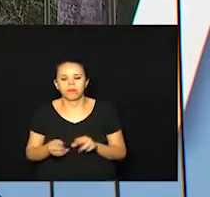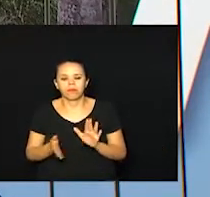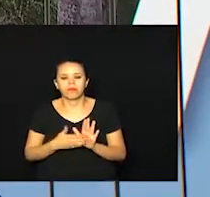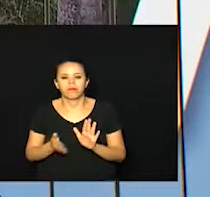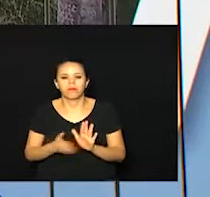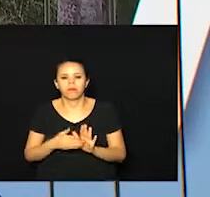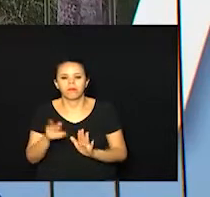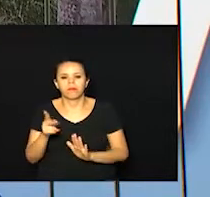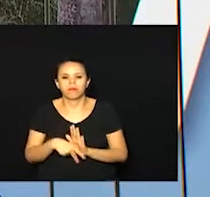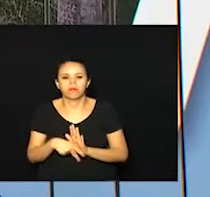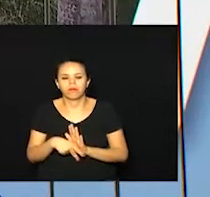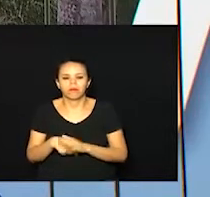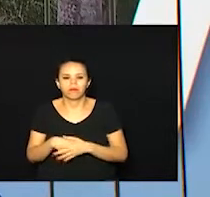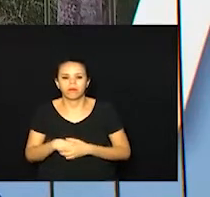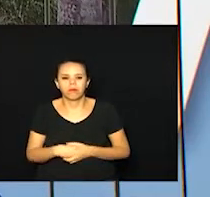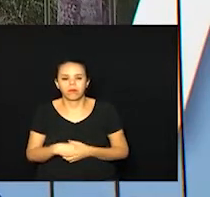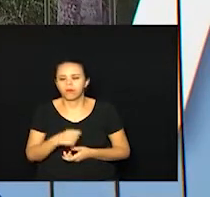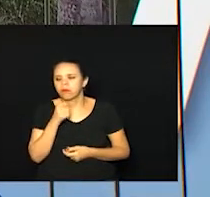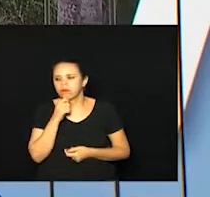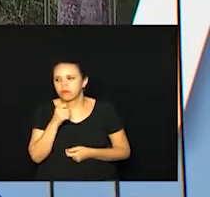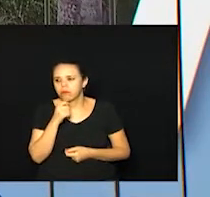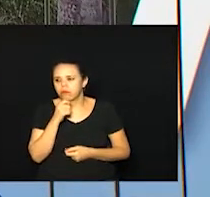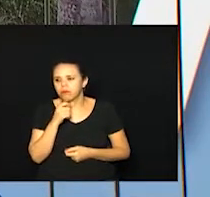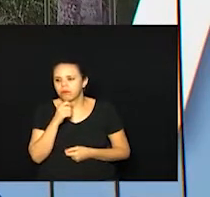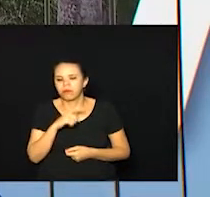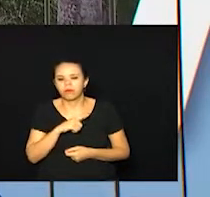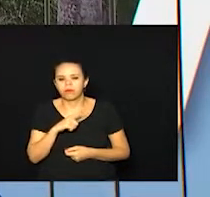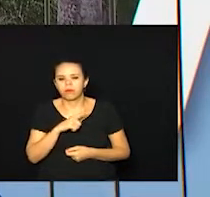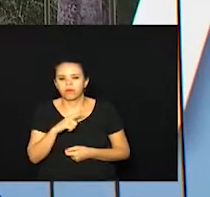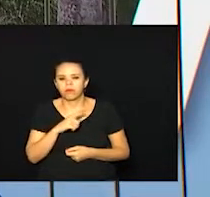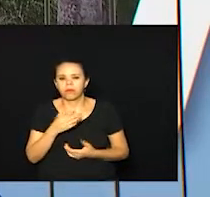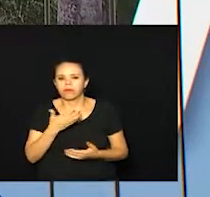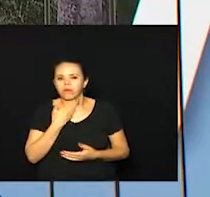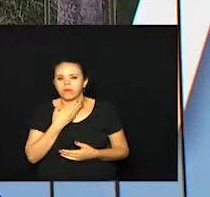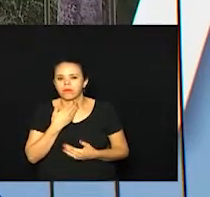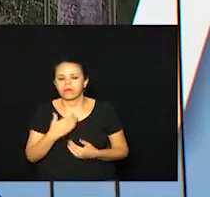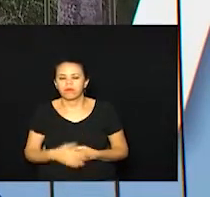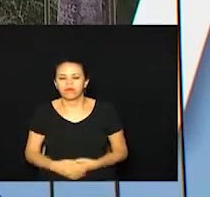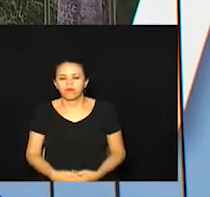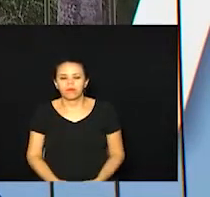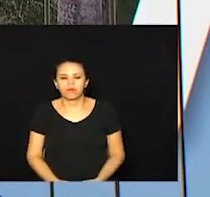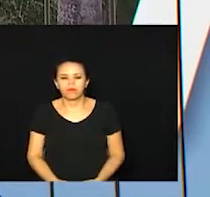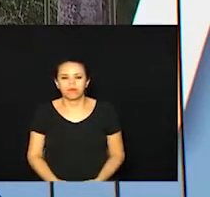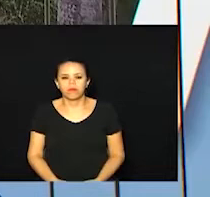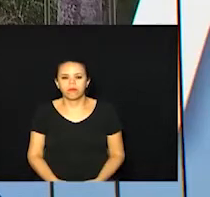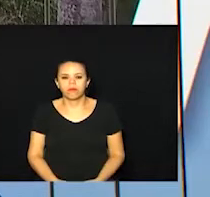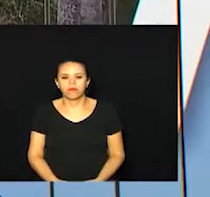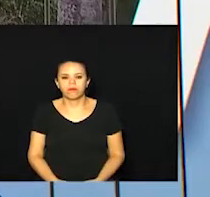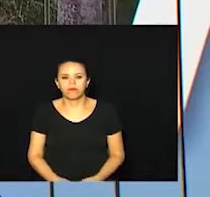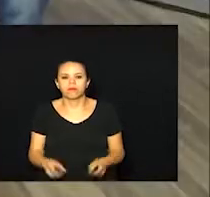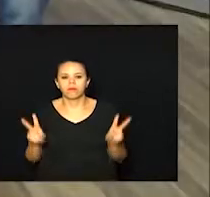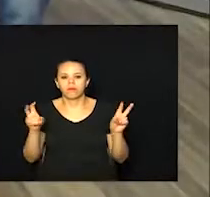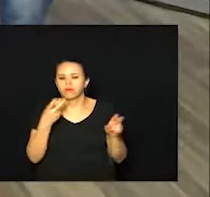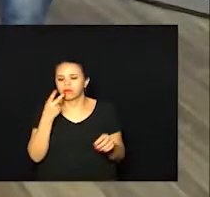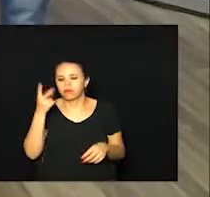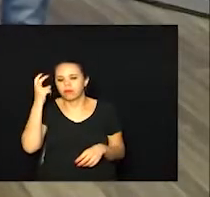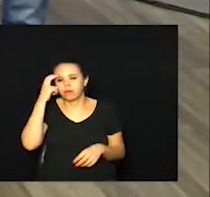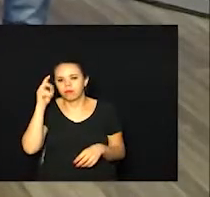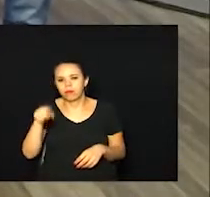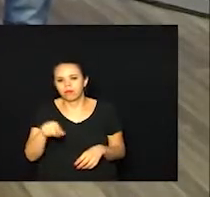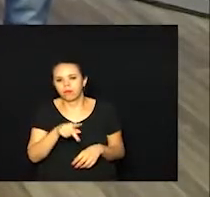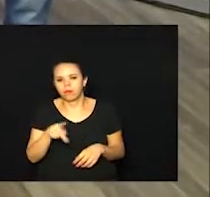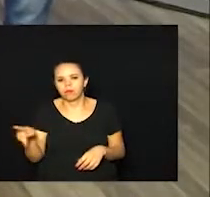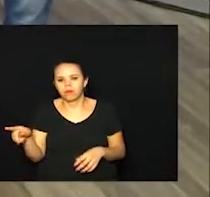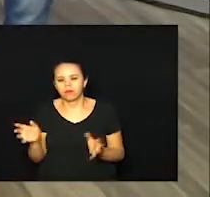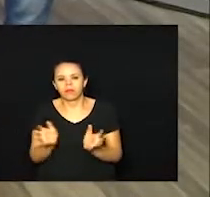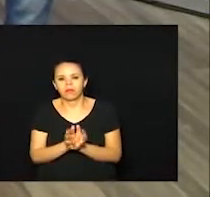propusemos esse projeto, que ainda vai ter um grande debate pela frente. Vereador, fala um pouquinho agora de cultura, porque o senhor é presidente